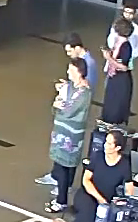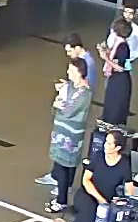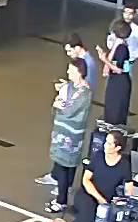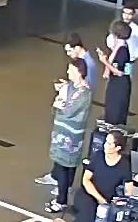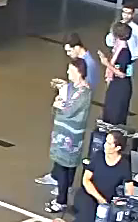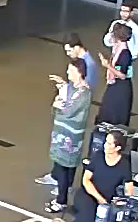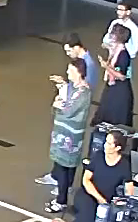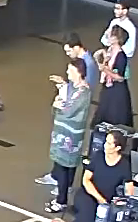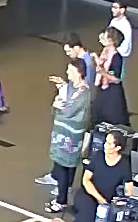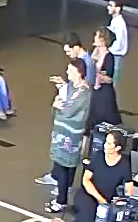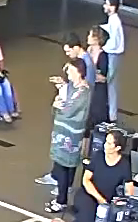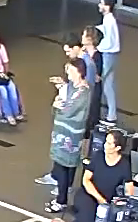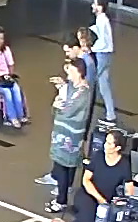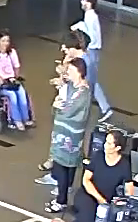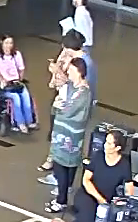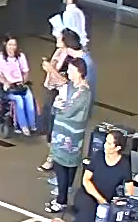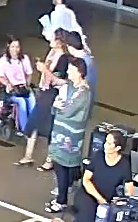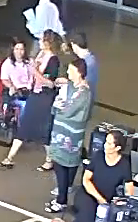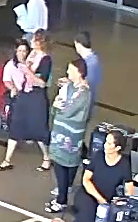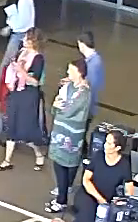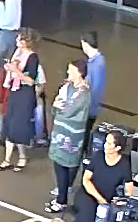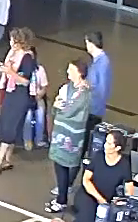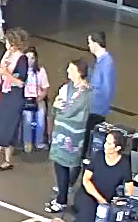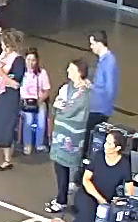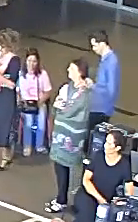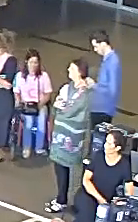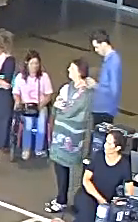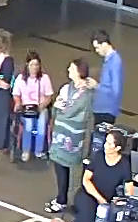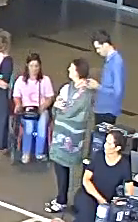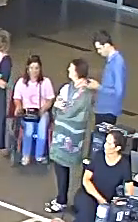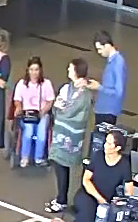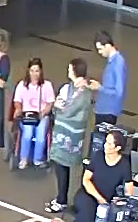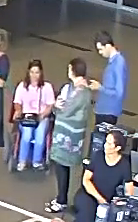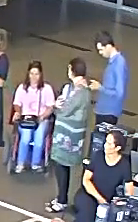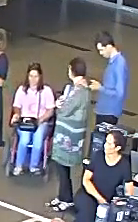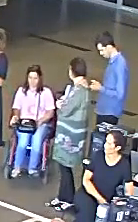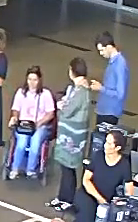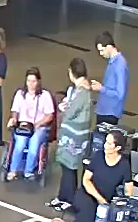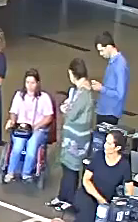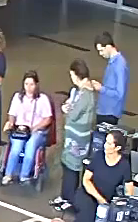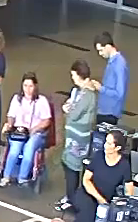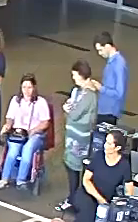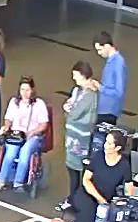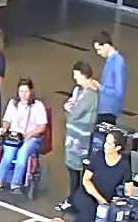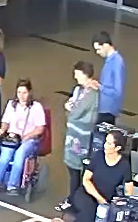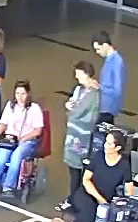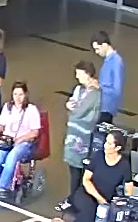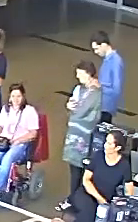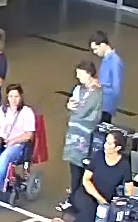ônibus né olha só naa daira de R